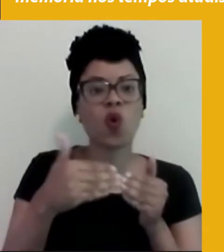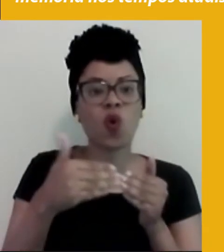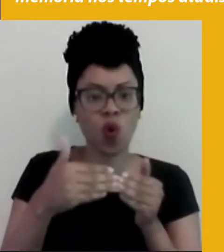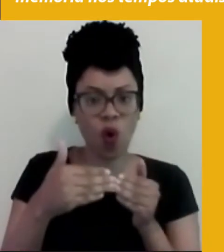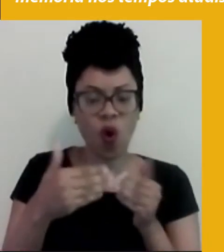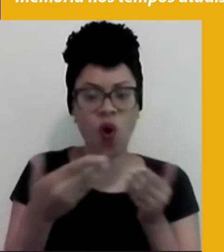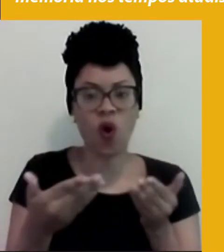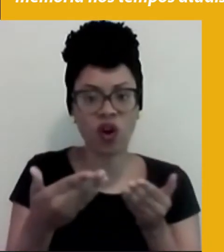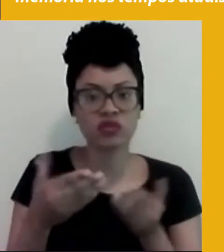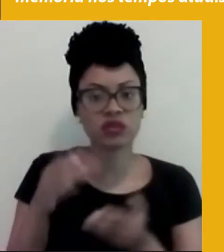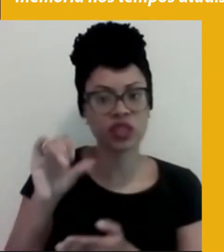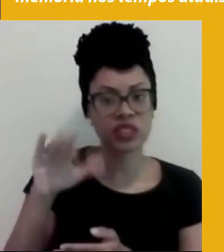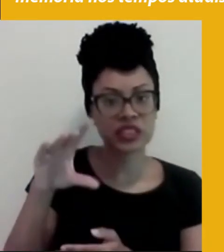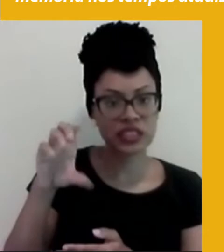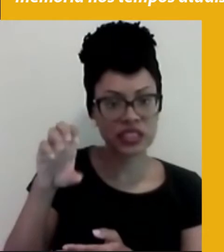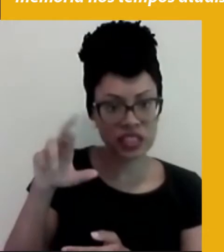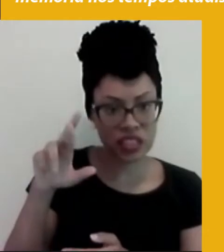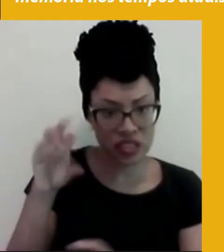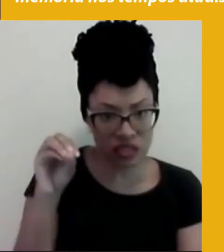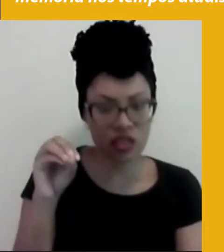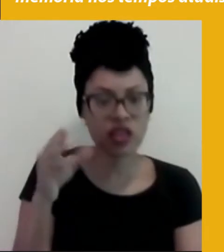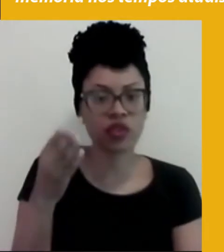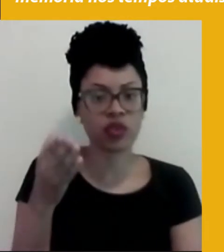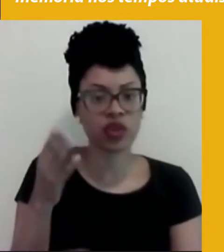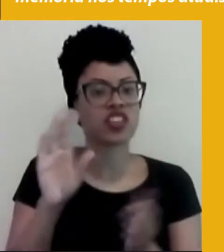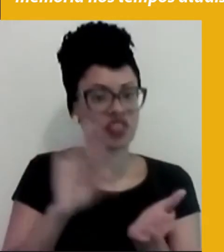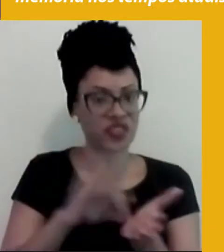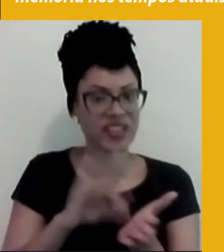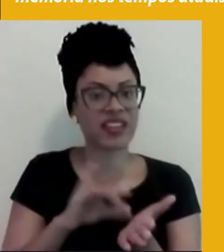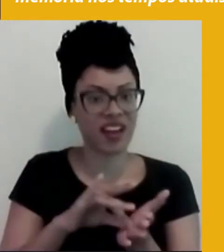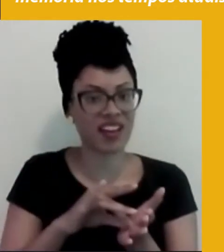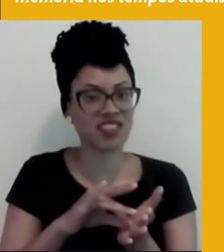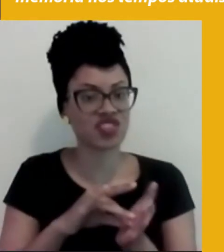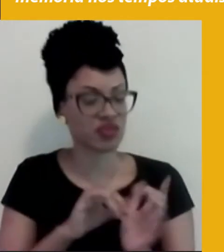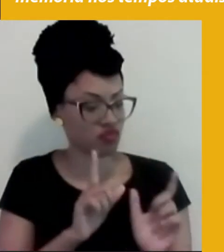que a solução vem da periferia e vem dos jovens.